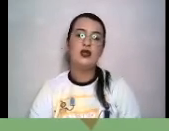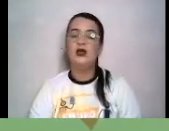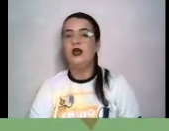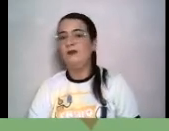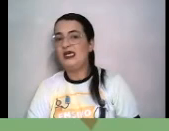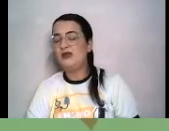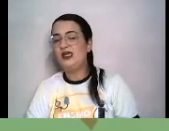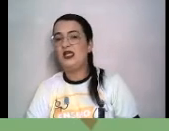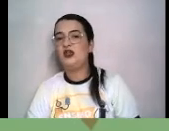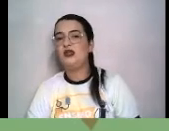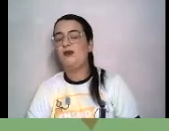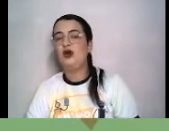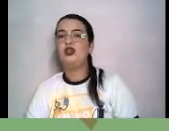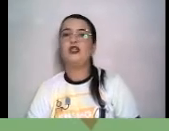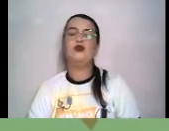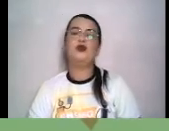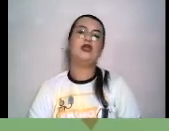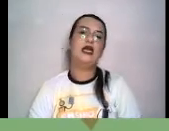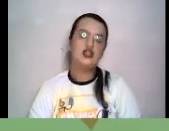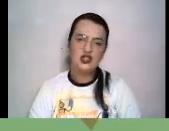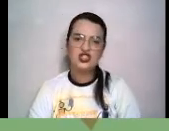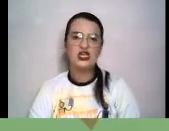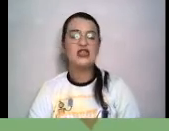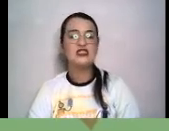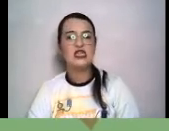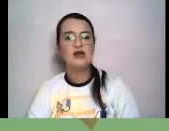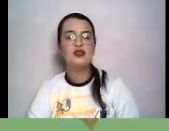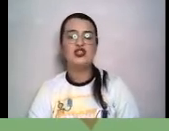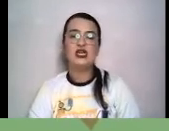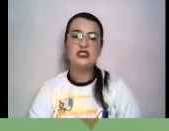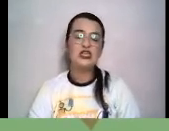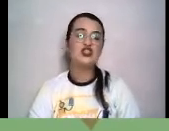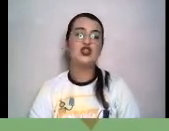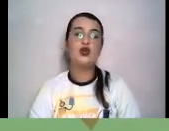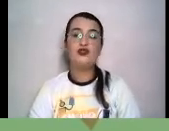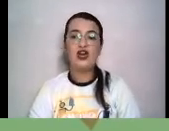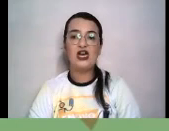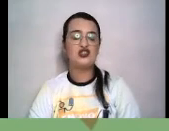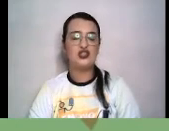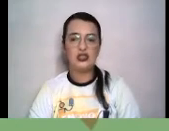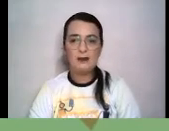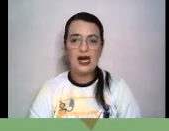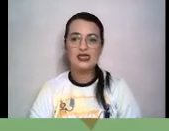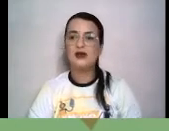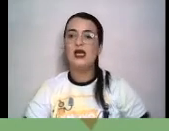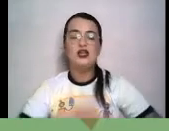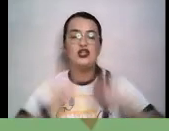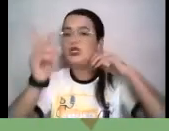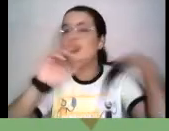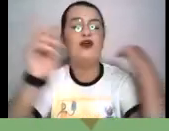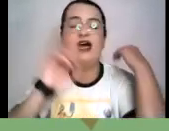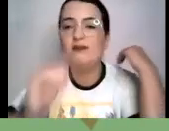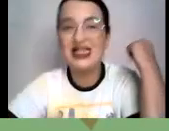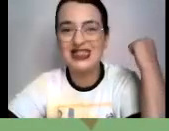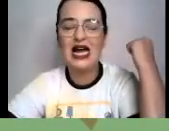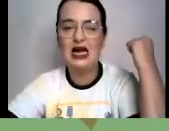amigo, mas se bater na nossa porta de uma outra religião, a gente recebe, a gente aceita, a gente conversa, a gente debate. A gente